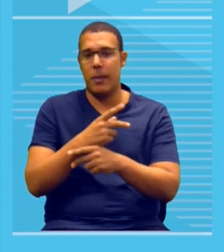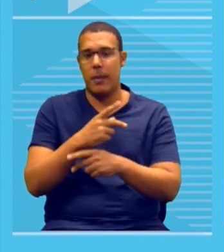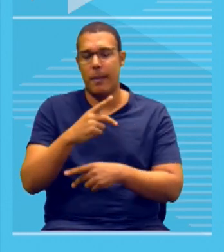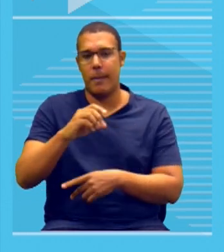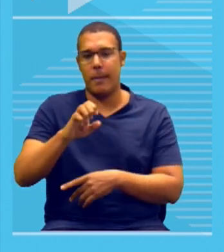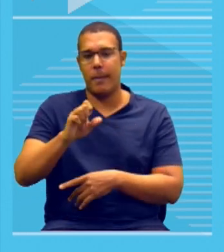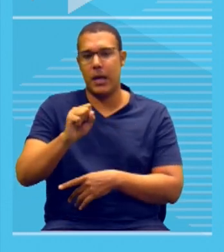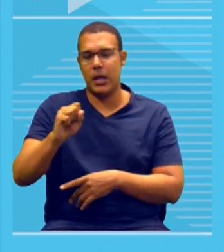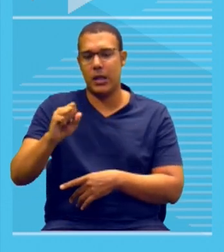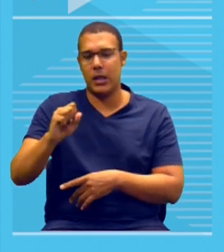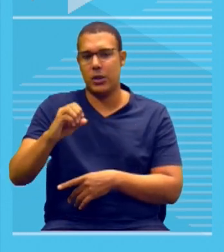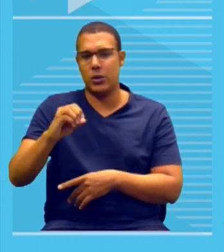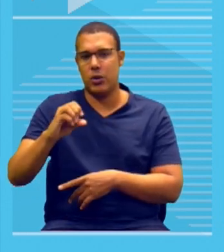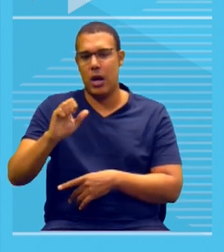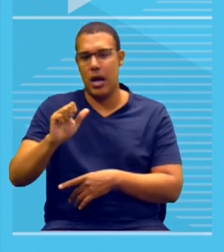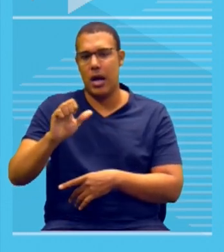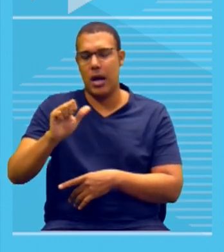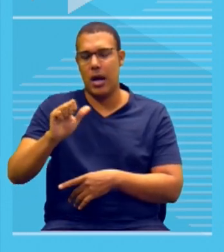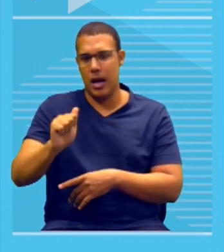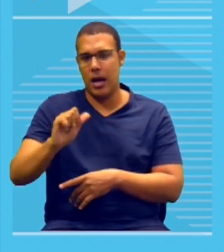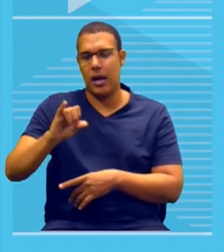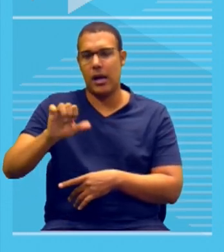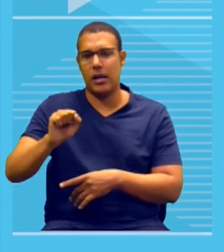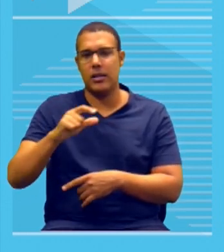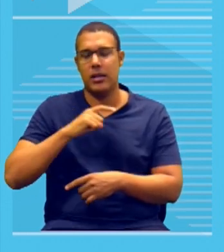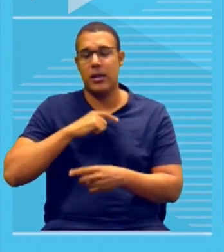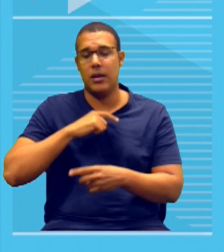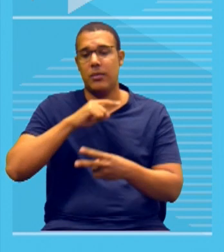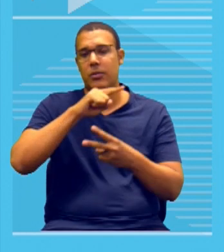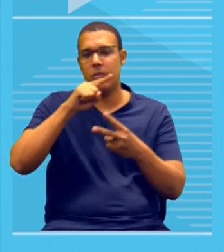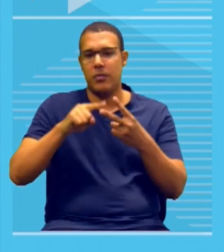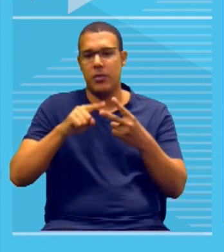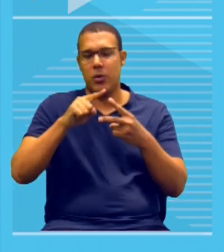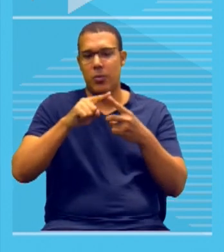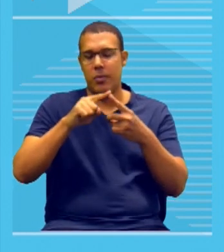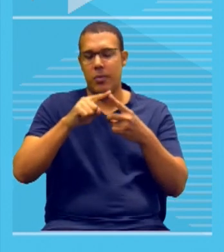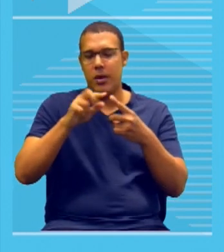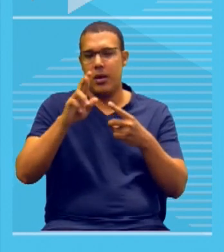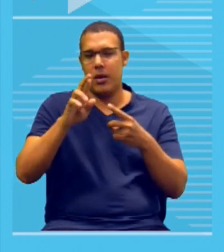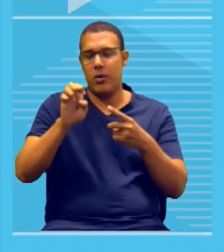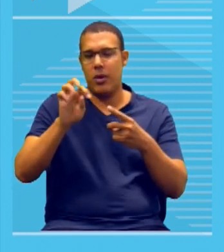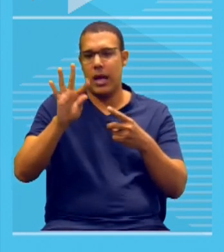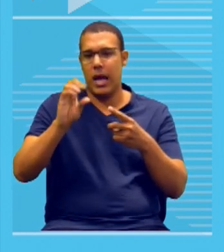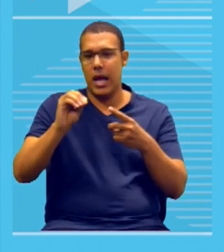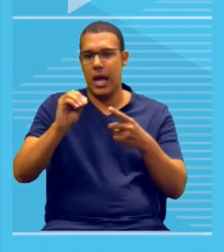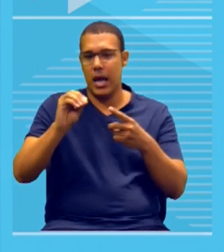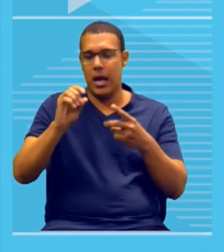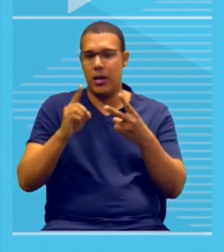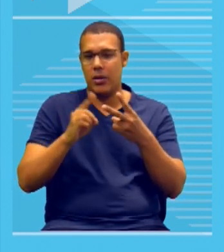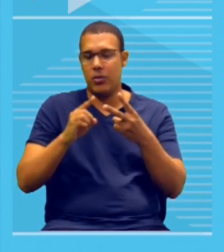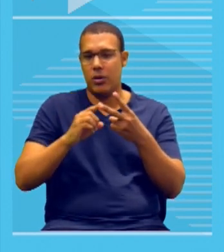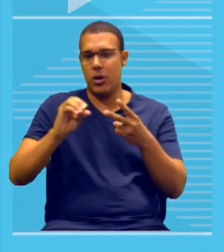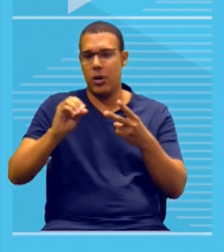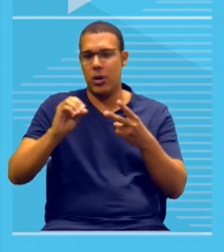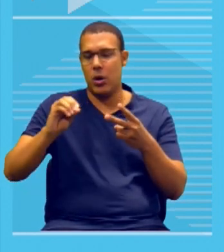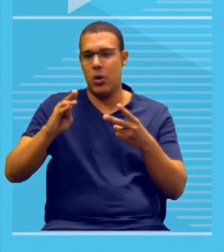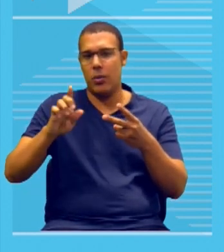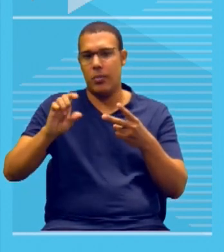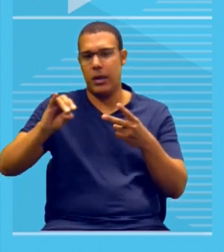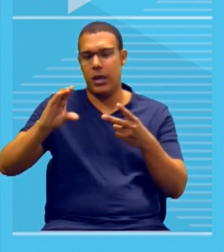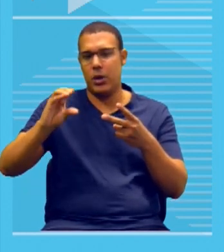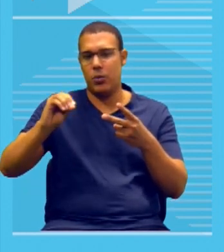se apresentam em dois casos o caso reto e o caso oblíquo